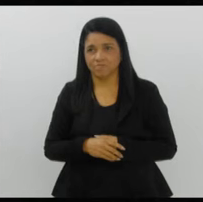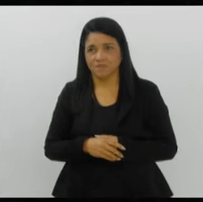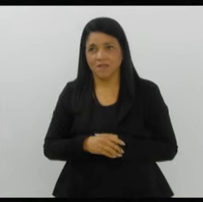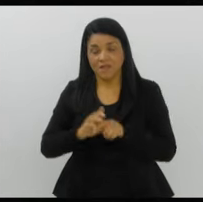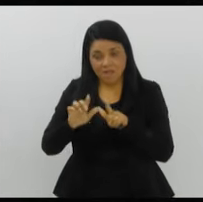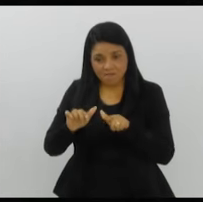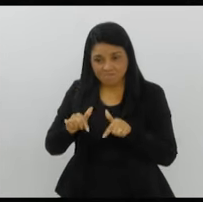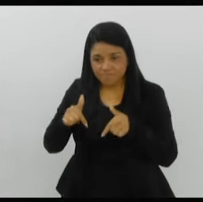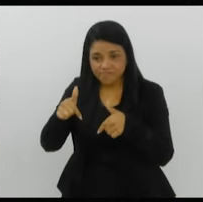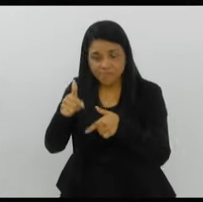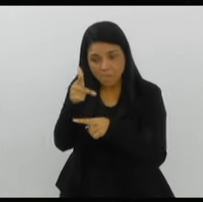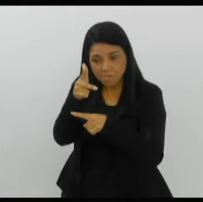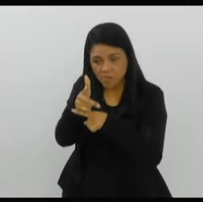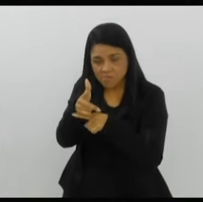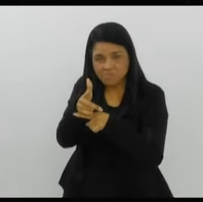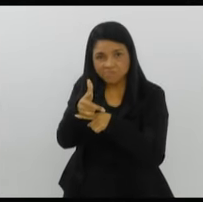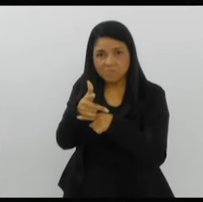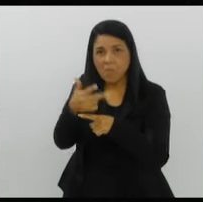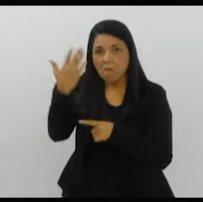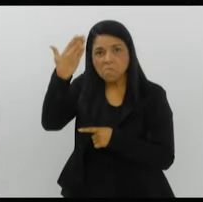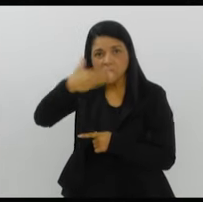de nada como prova.